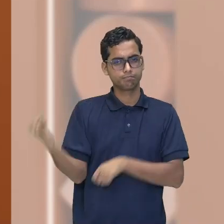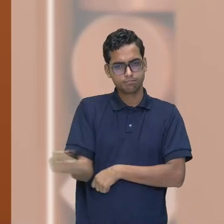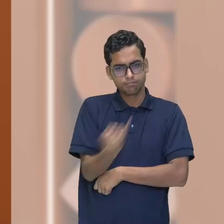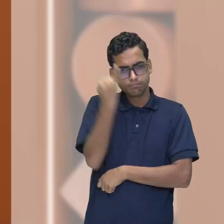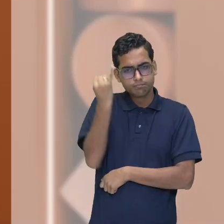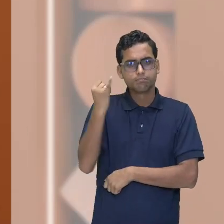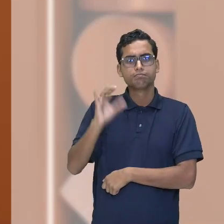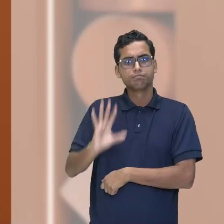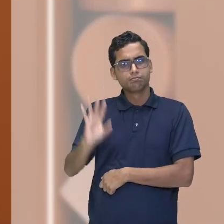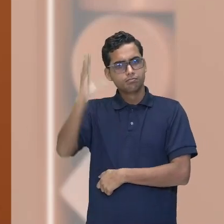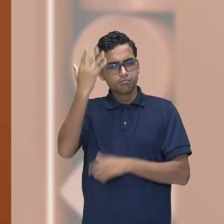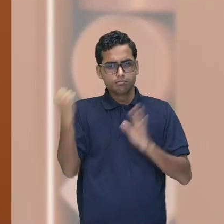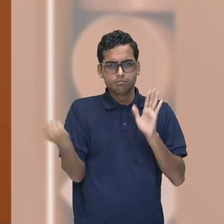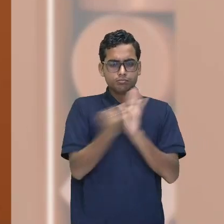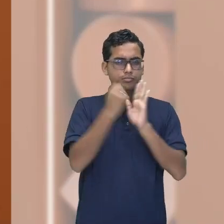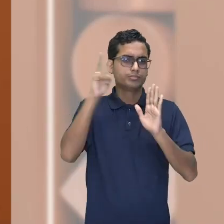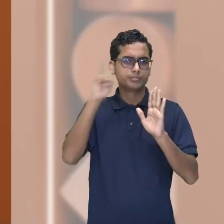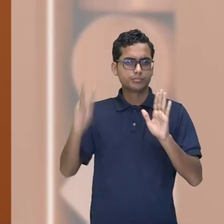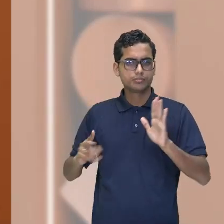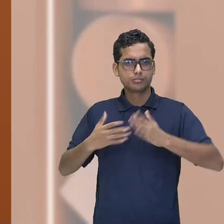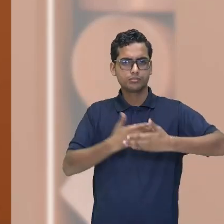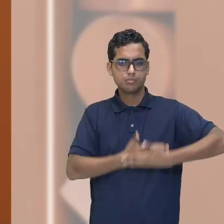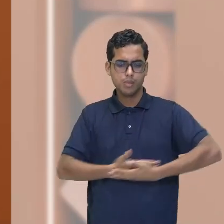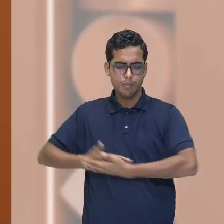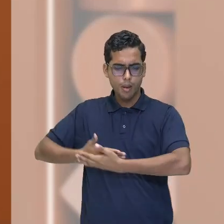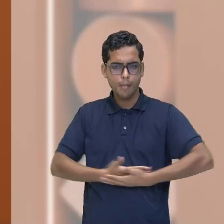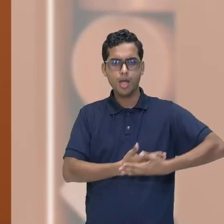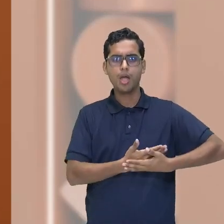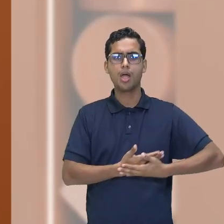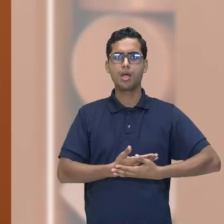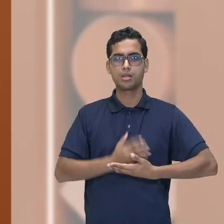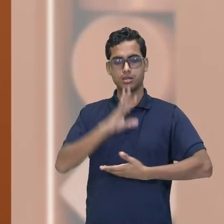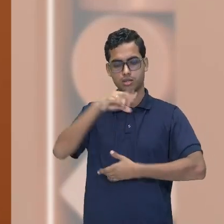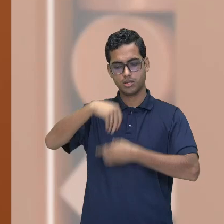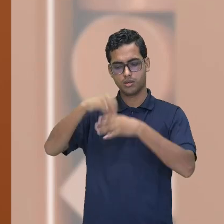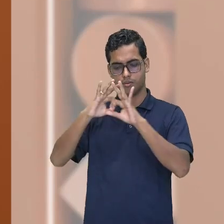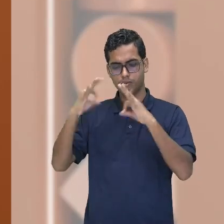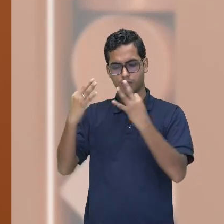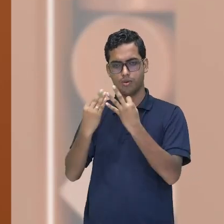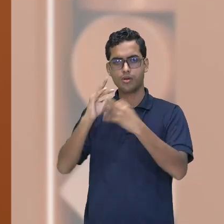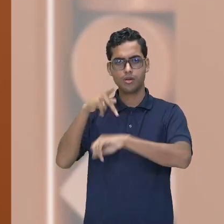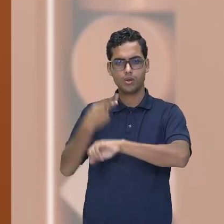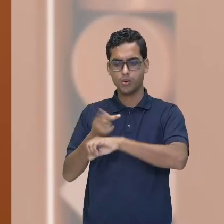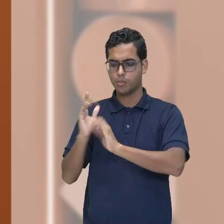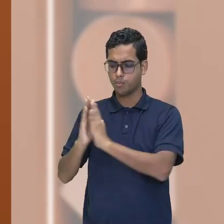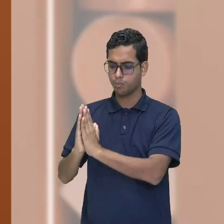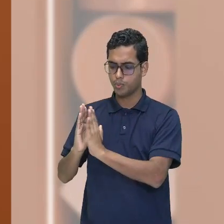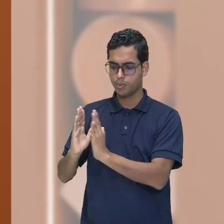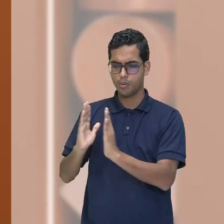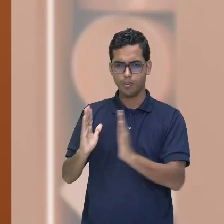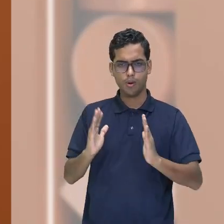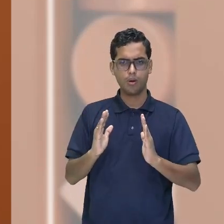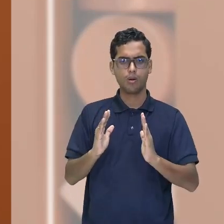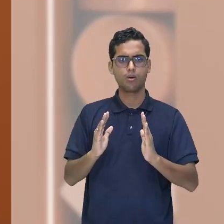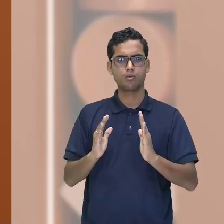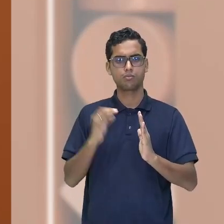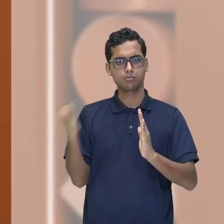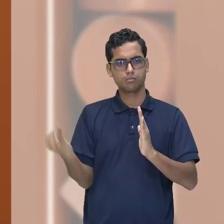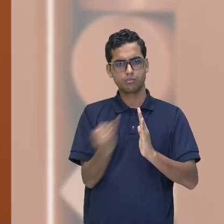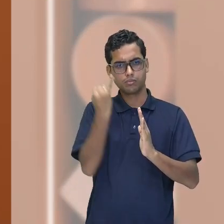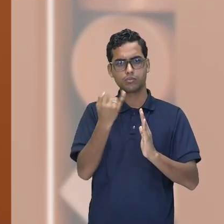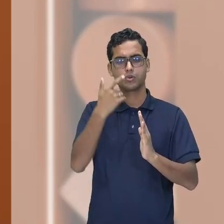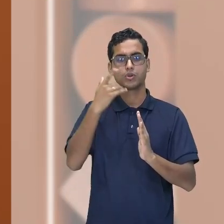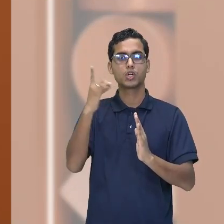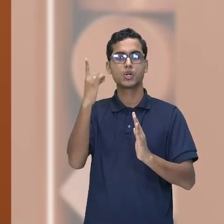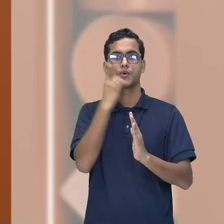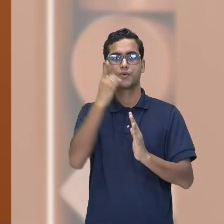evento histórico, mesmo que pequeno no seu núcleo familiar. Um outro evento que eu considero importante, o dia que eu aprendi a